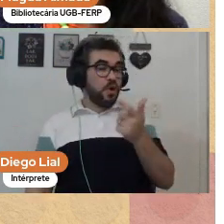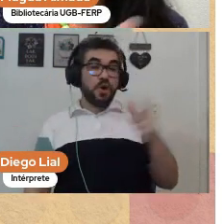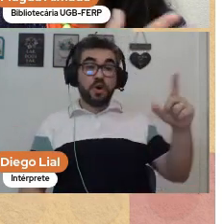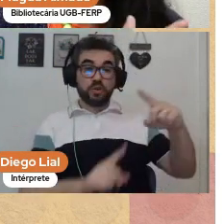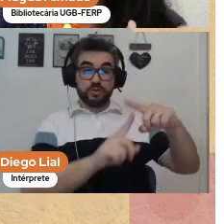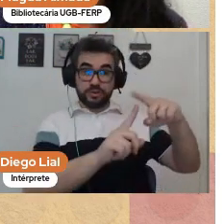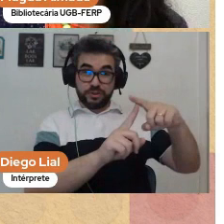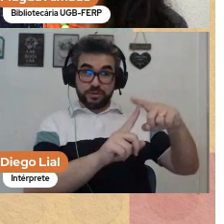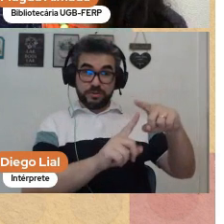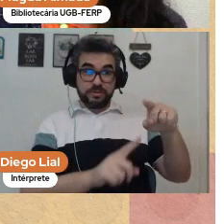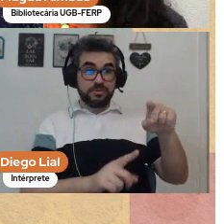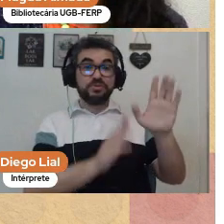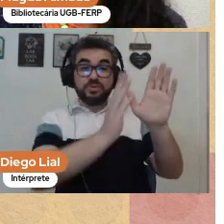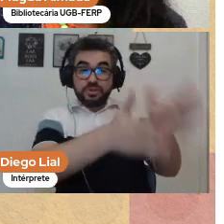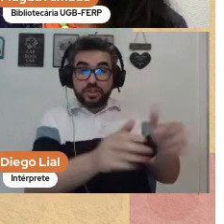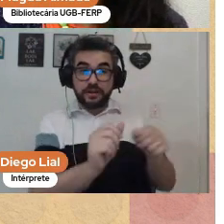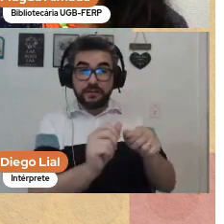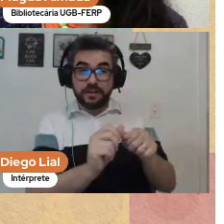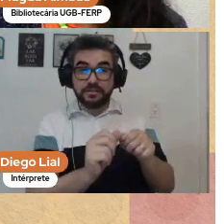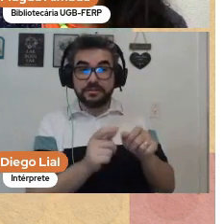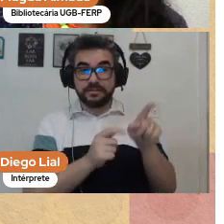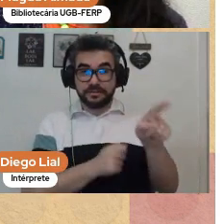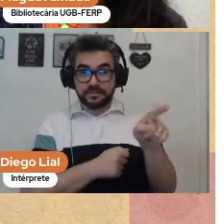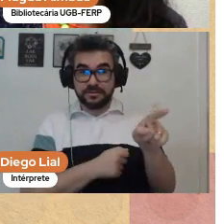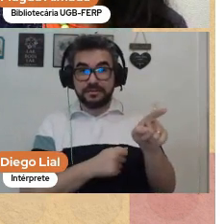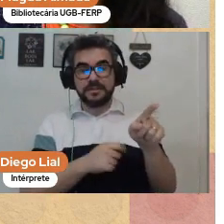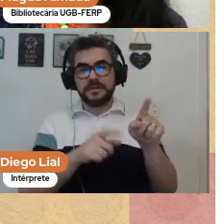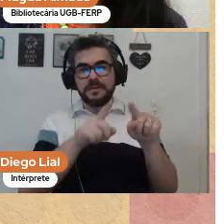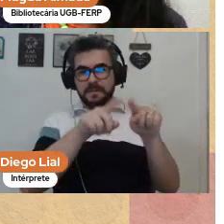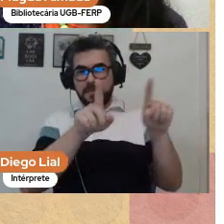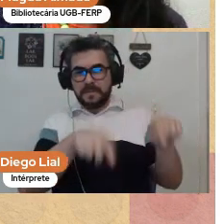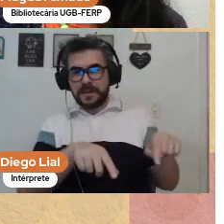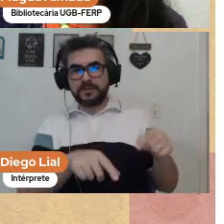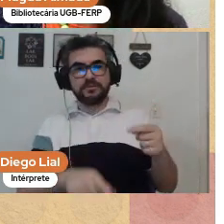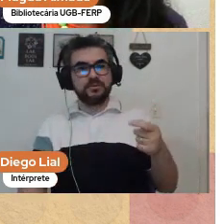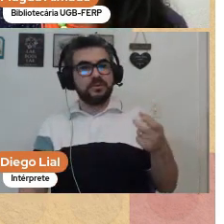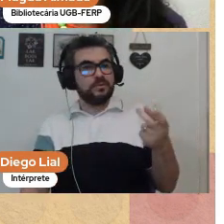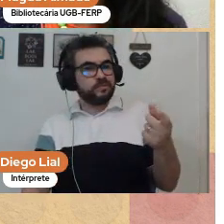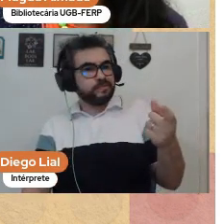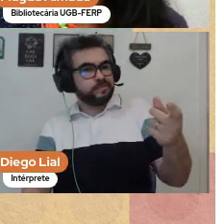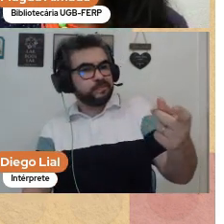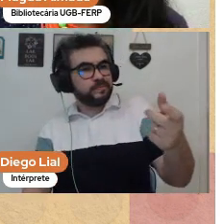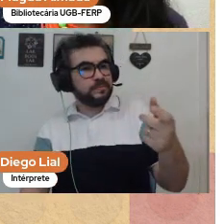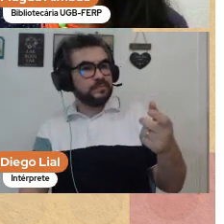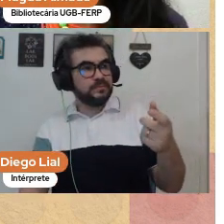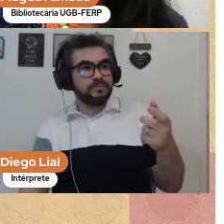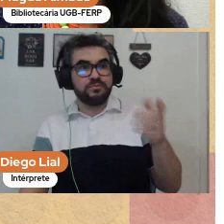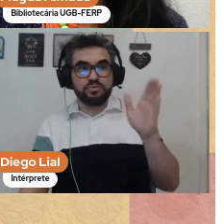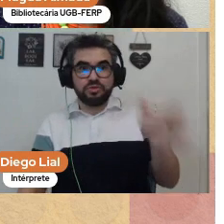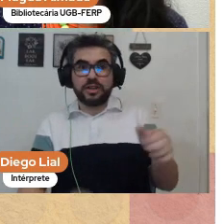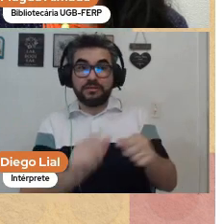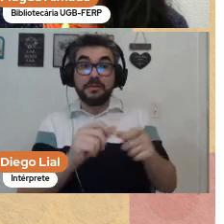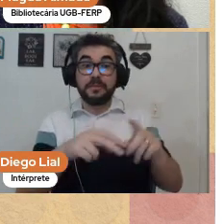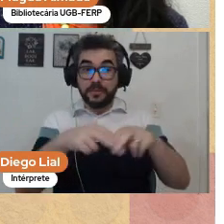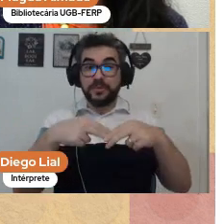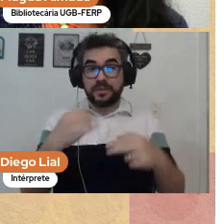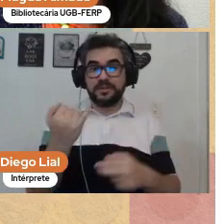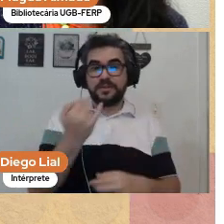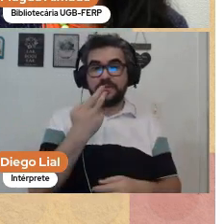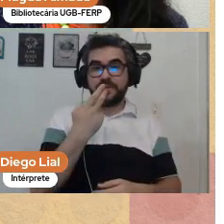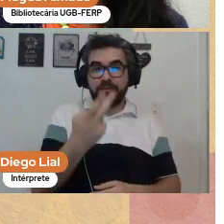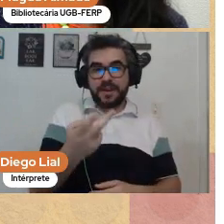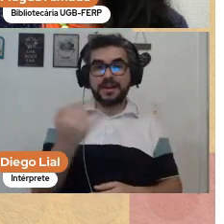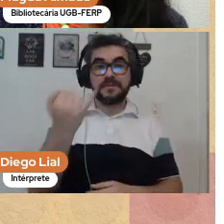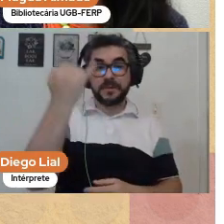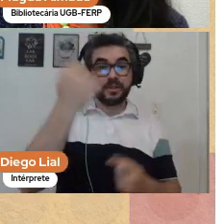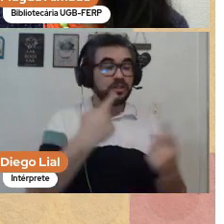é aquilo que eu mencionei, essa união, esse diálogo constante de grupos de estudo, de trabalho,